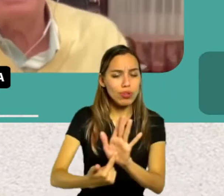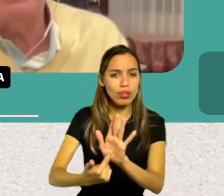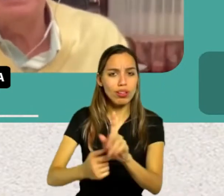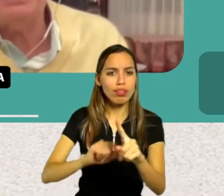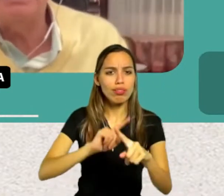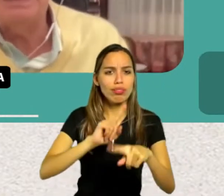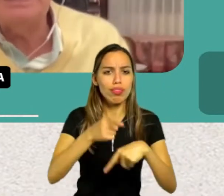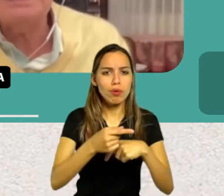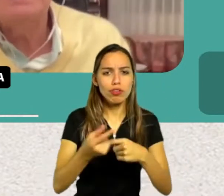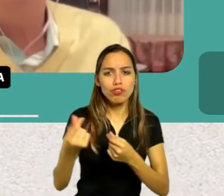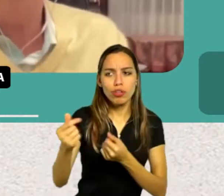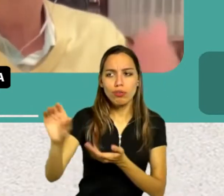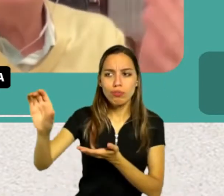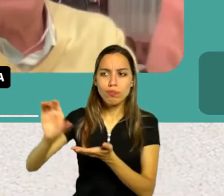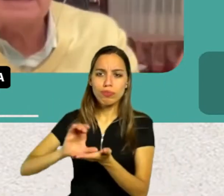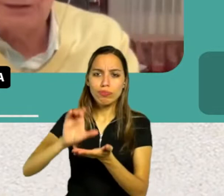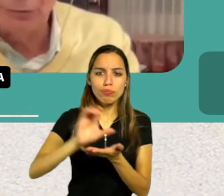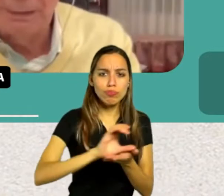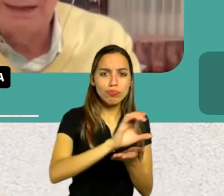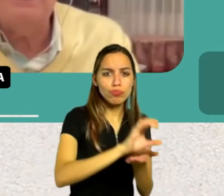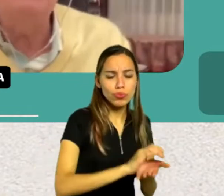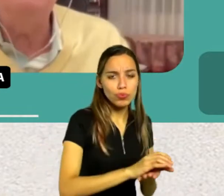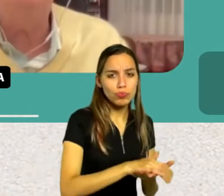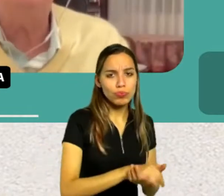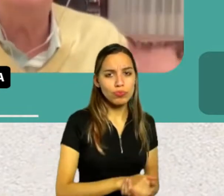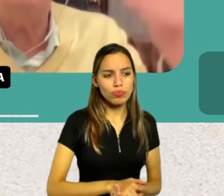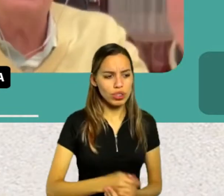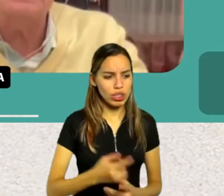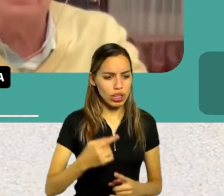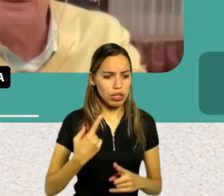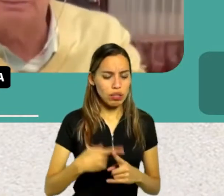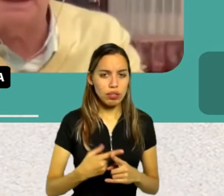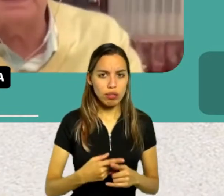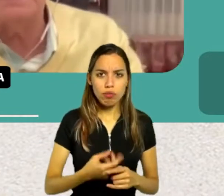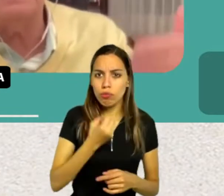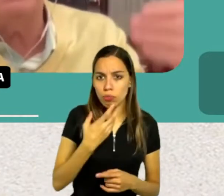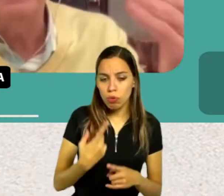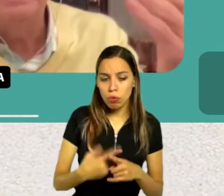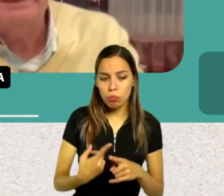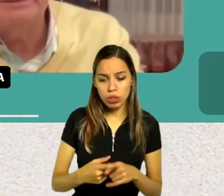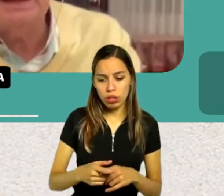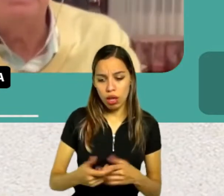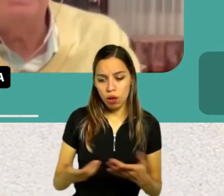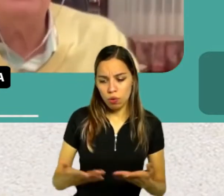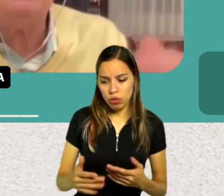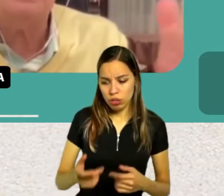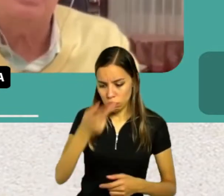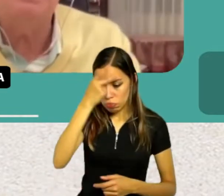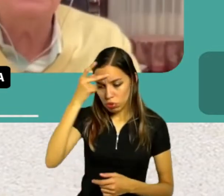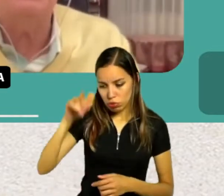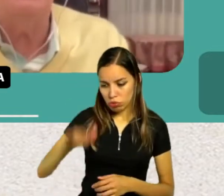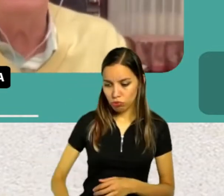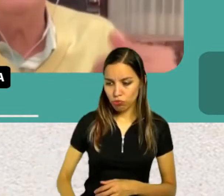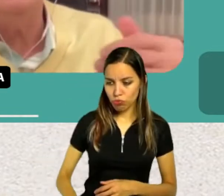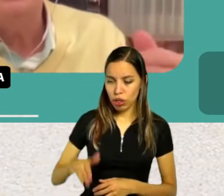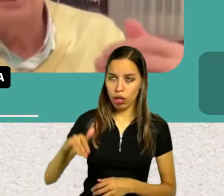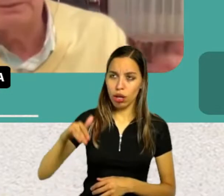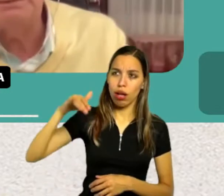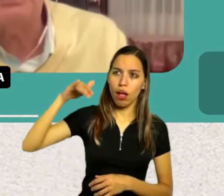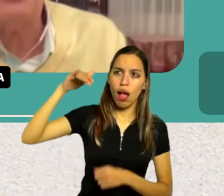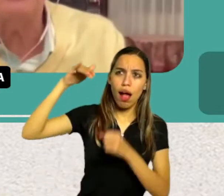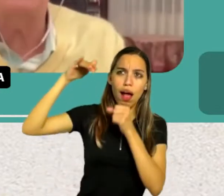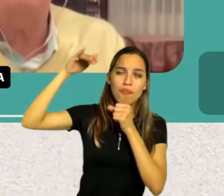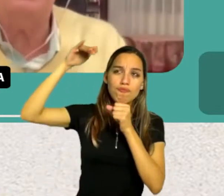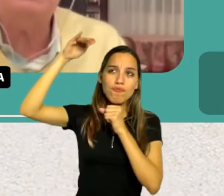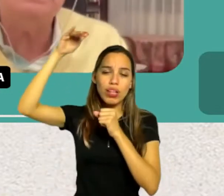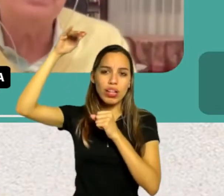vivendo cada vez mais e envelhecendo mal, envelhecendo com hipertensão, com diabetes, com obesidade, com